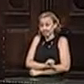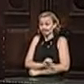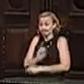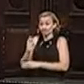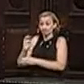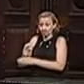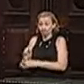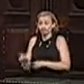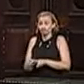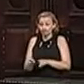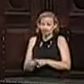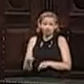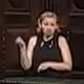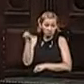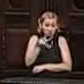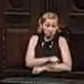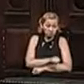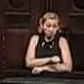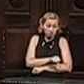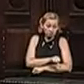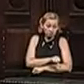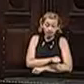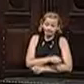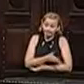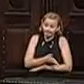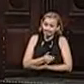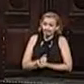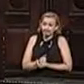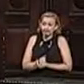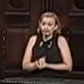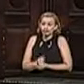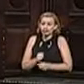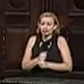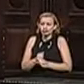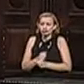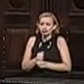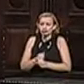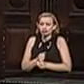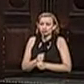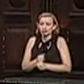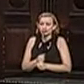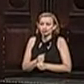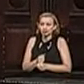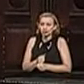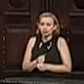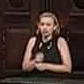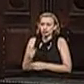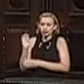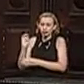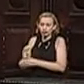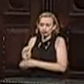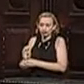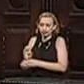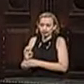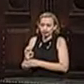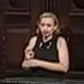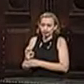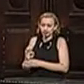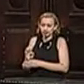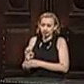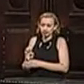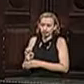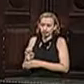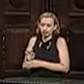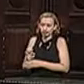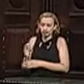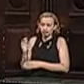inferno da falência do setor público municipal. No âmbito do Estado do Rio de Janeiro, a cortina caiu, o rei está